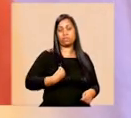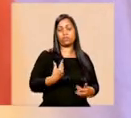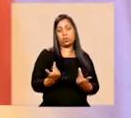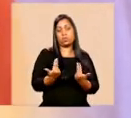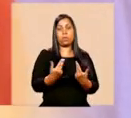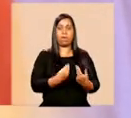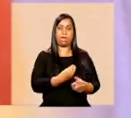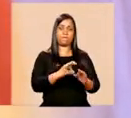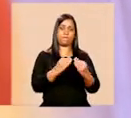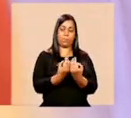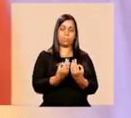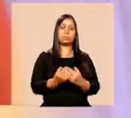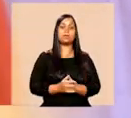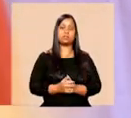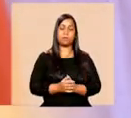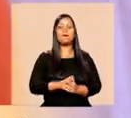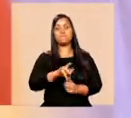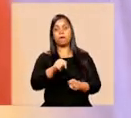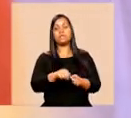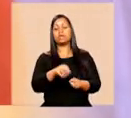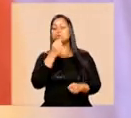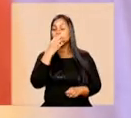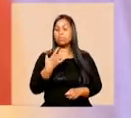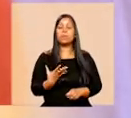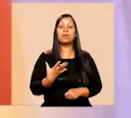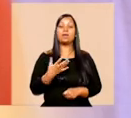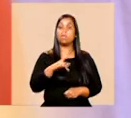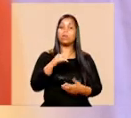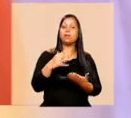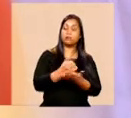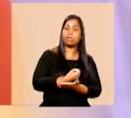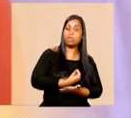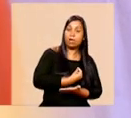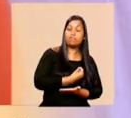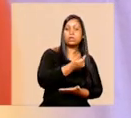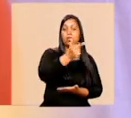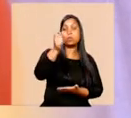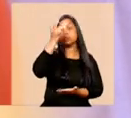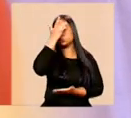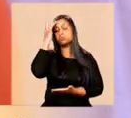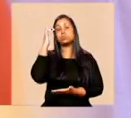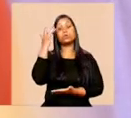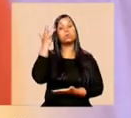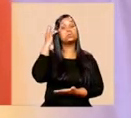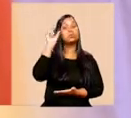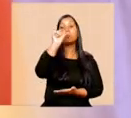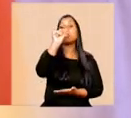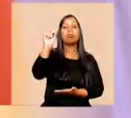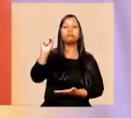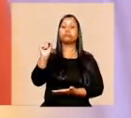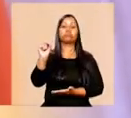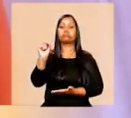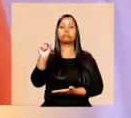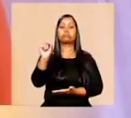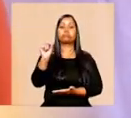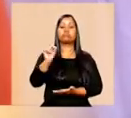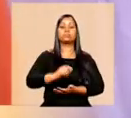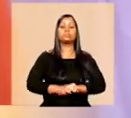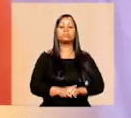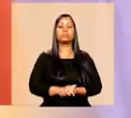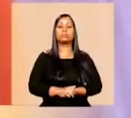curso, assim como as famílias, né? Eles vão fazer o bem, eles vão salvar a vida de outras pessoas que eles não vão saber quem